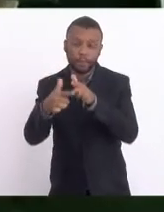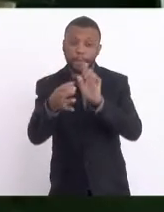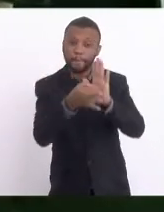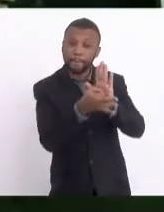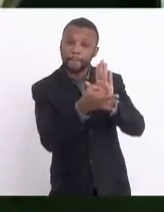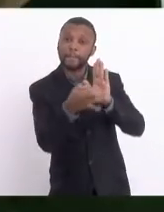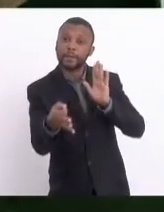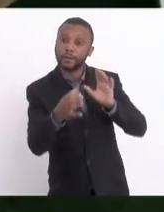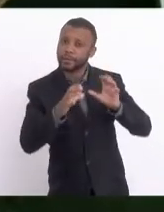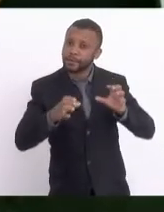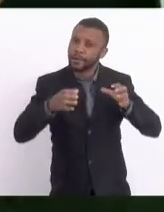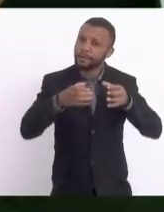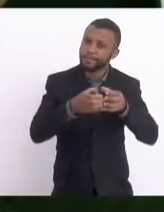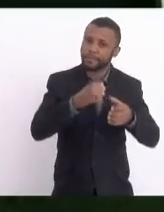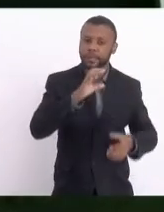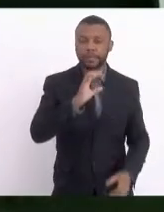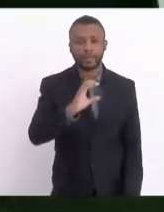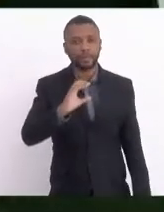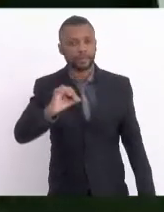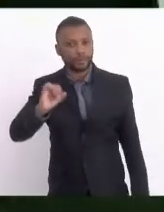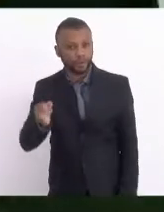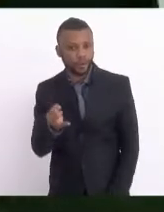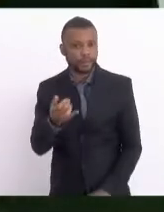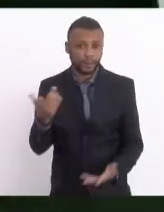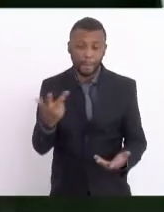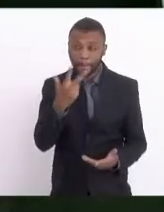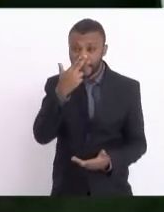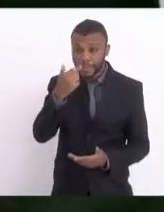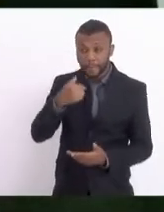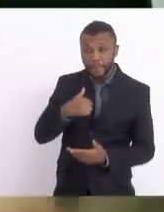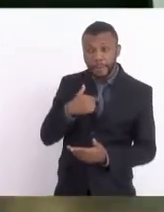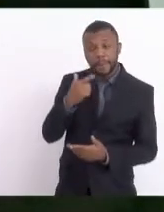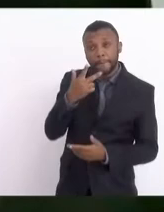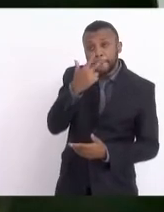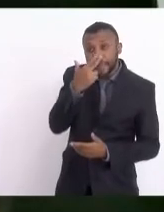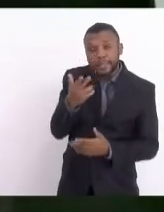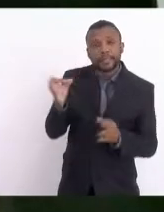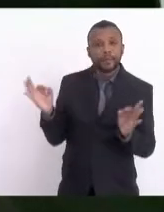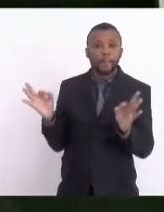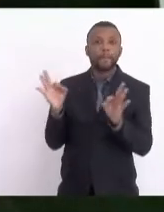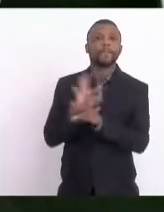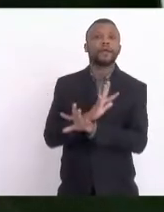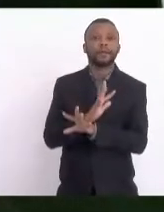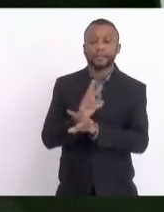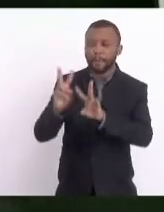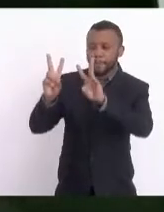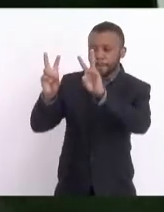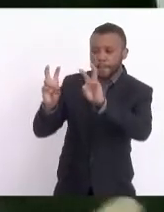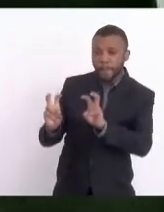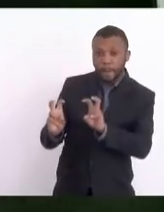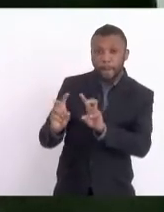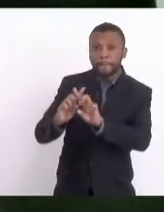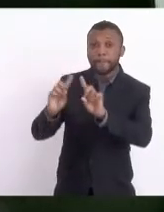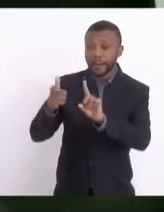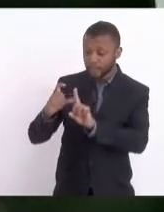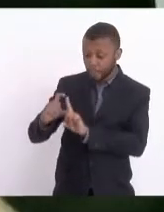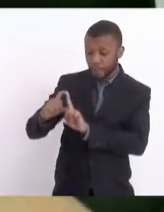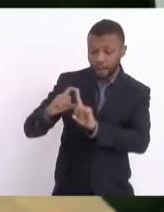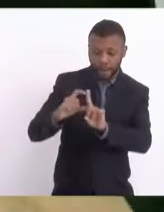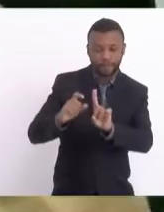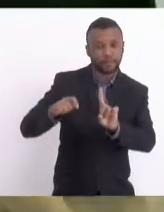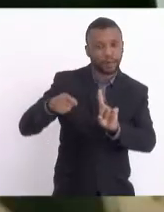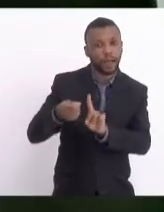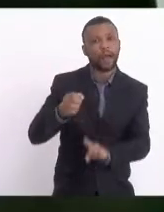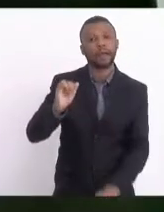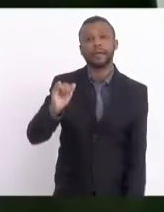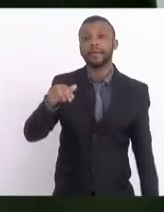CCJ. Claro que a minha eu achava mais completa, mas pelo menos entra a palavra material. Então, pedi para discutir, para